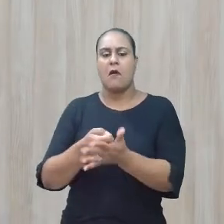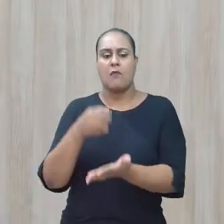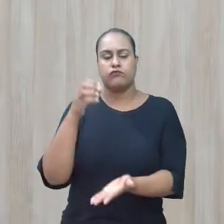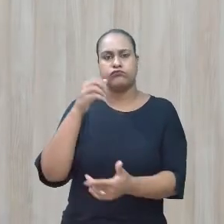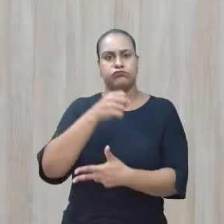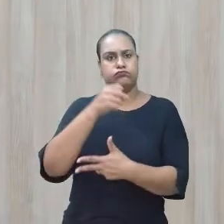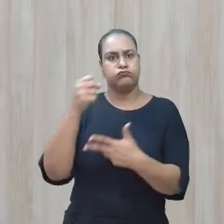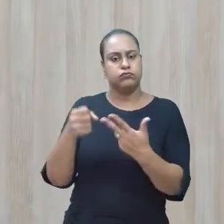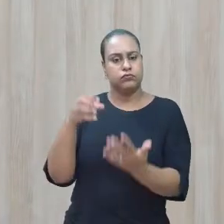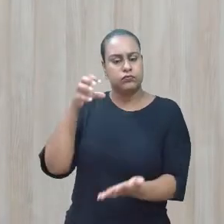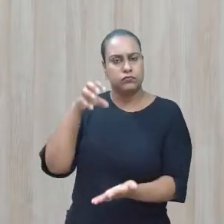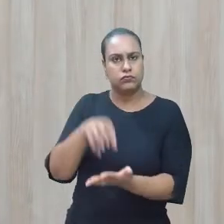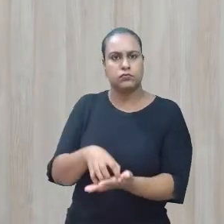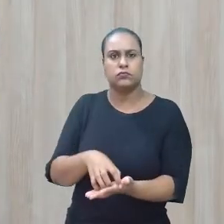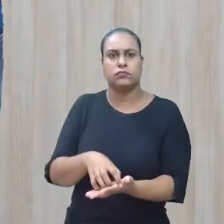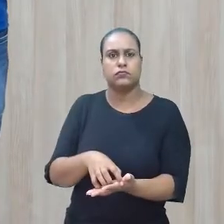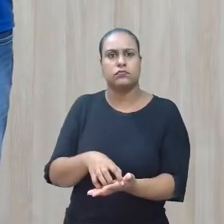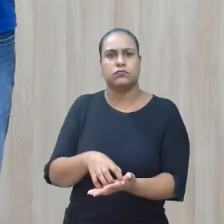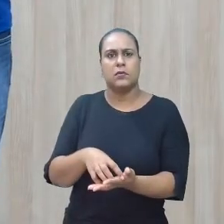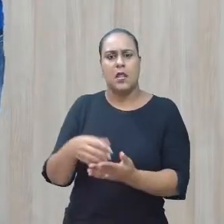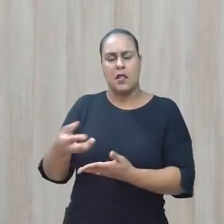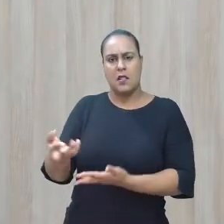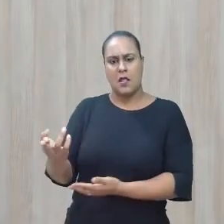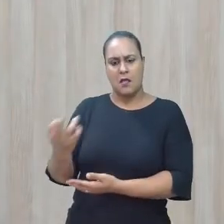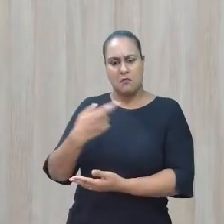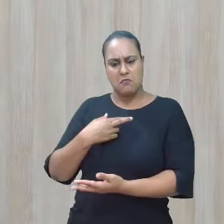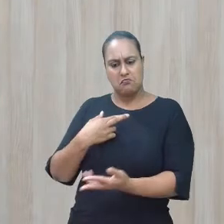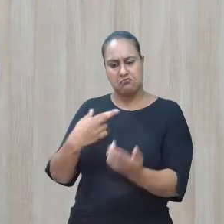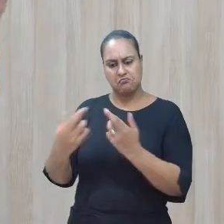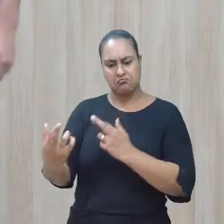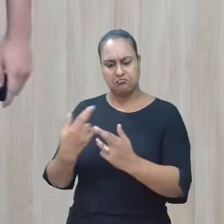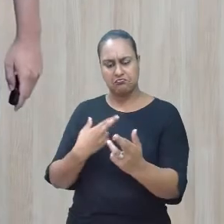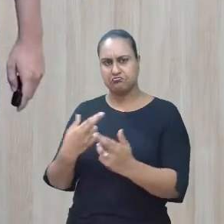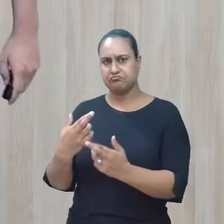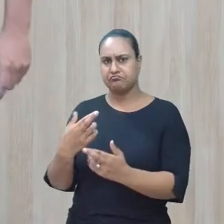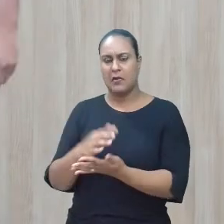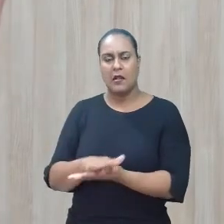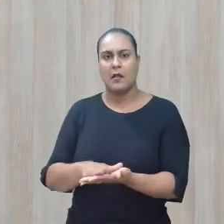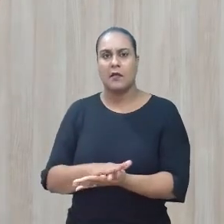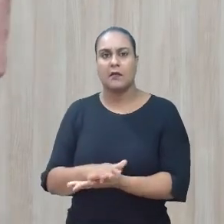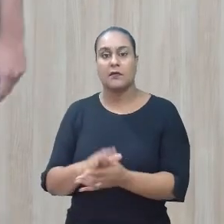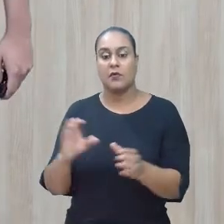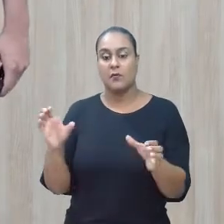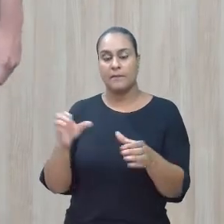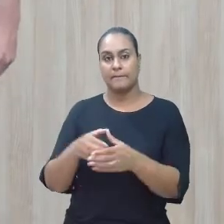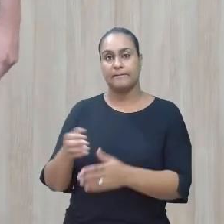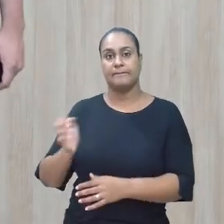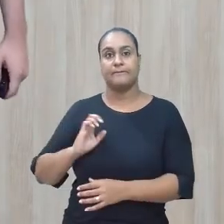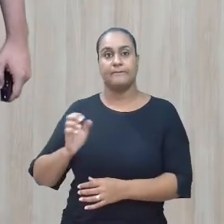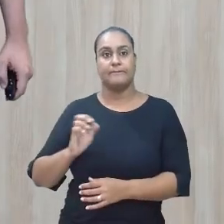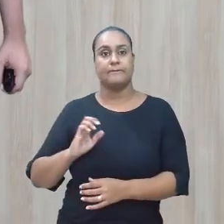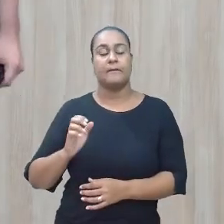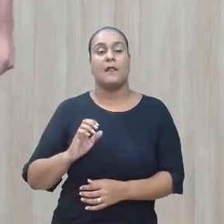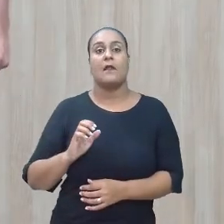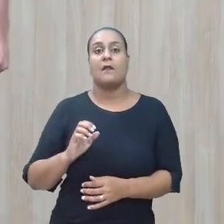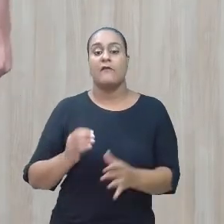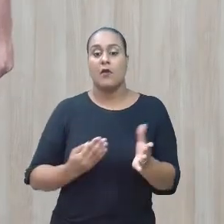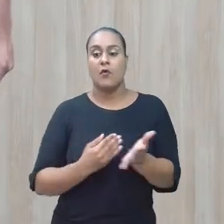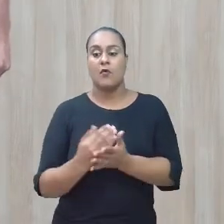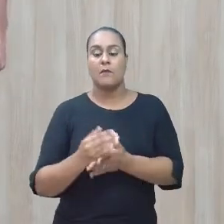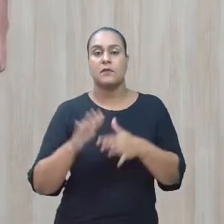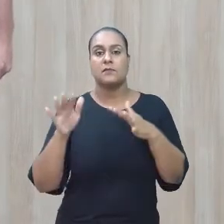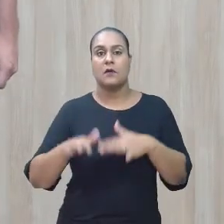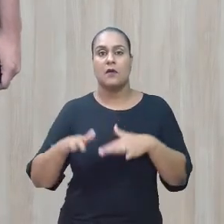e recebia pouco em troca, pouca participação. Então, essa elite vai puxar esse movimento, mas que depois vai